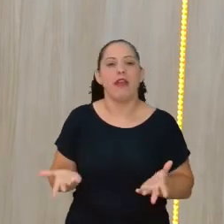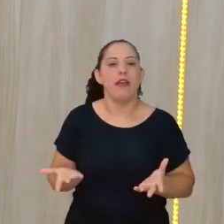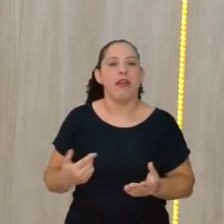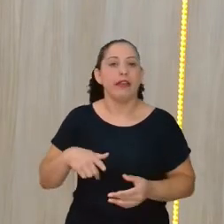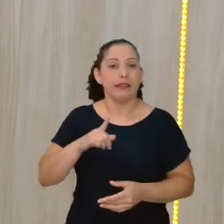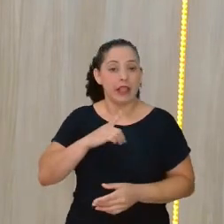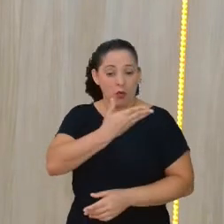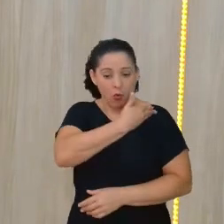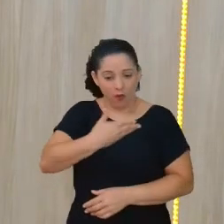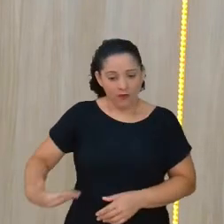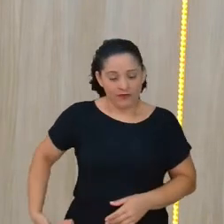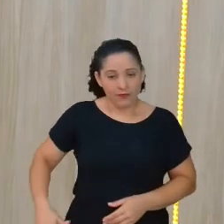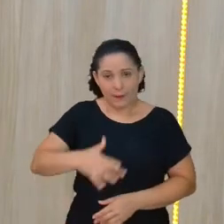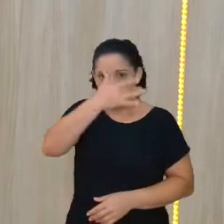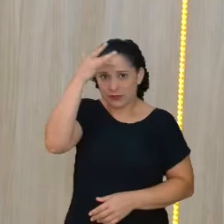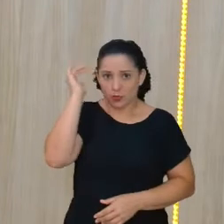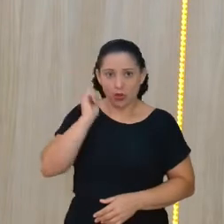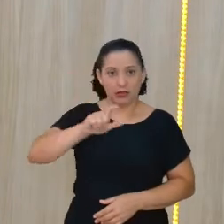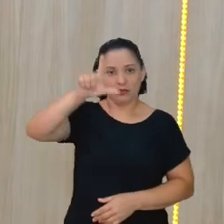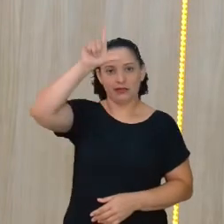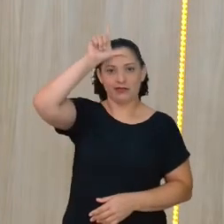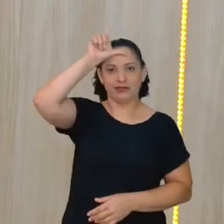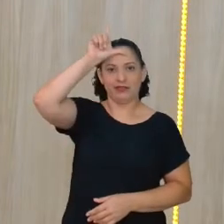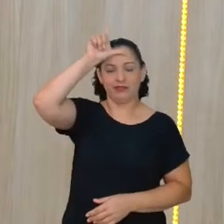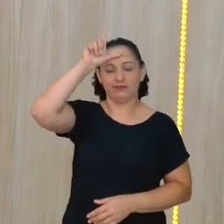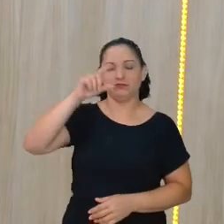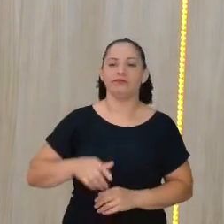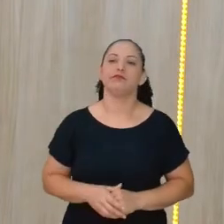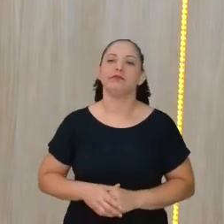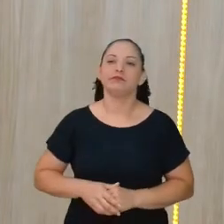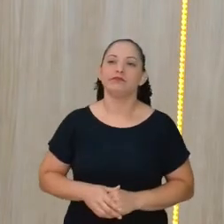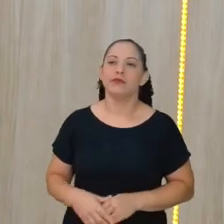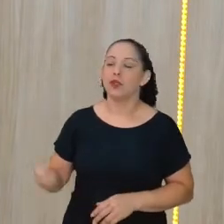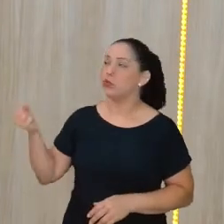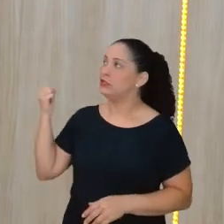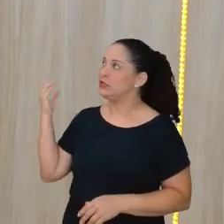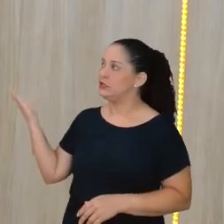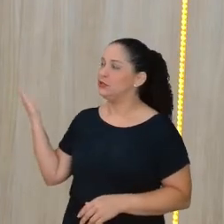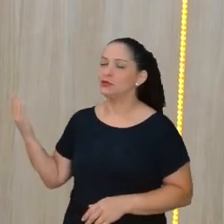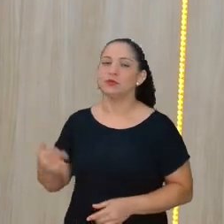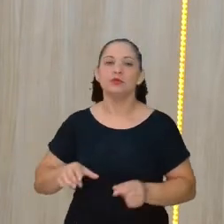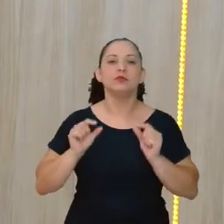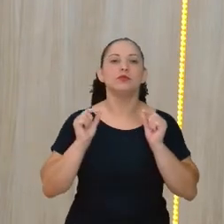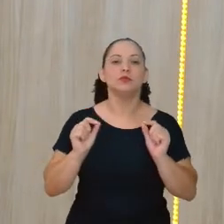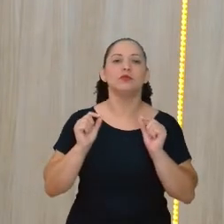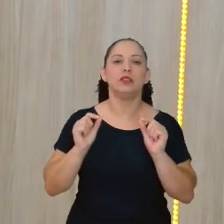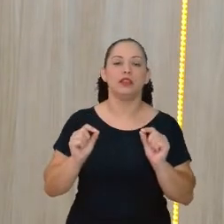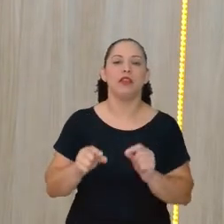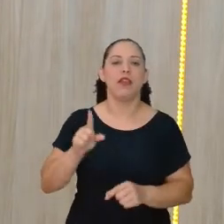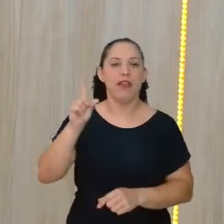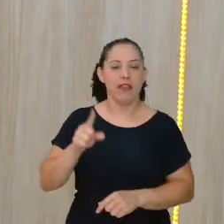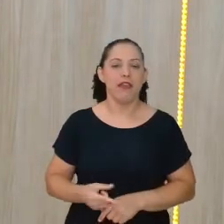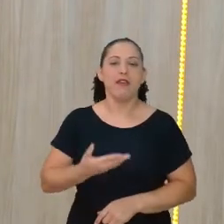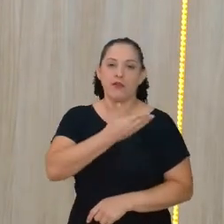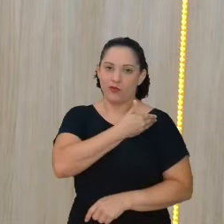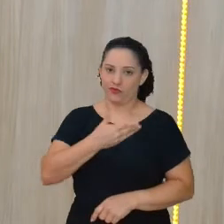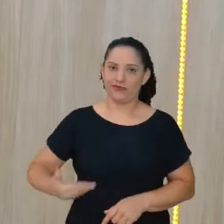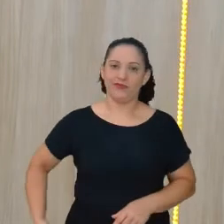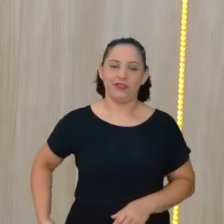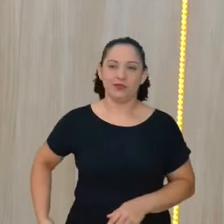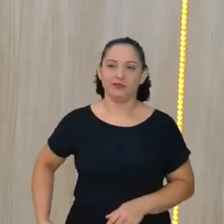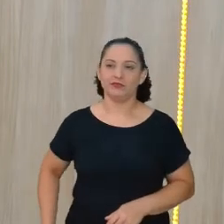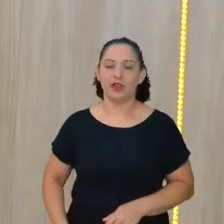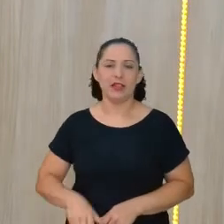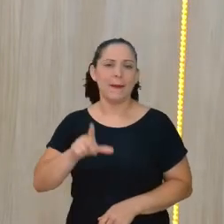enquanto governante, tá bom? Então, isso aí é o que a gente chama de governo. E a